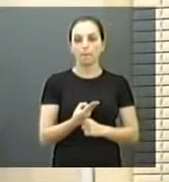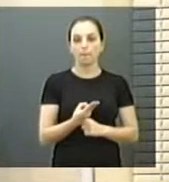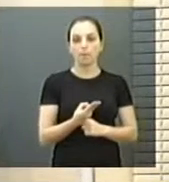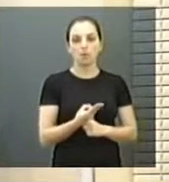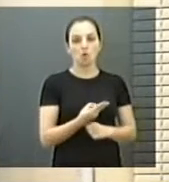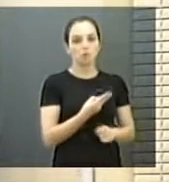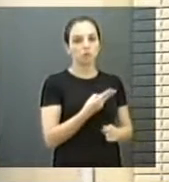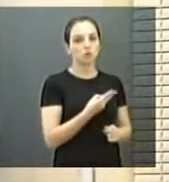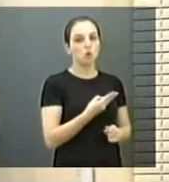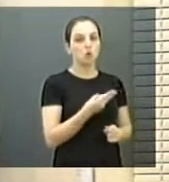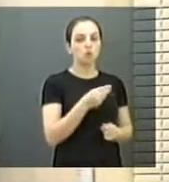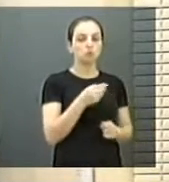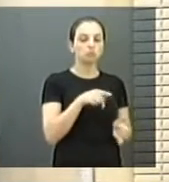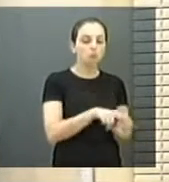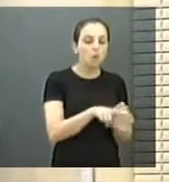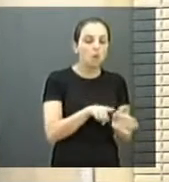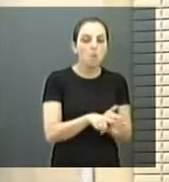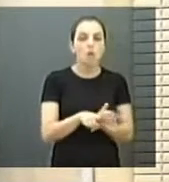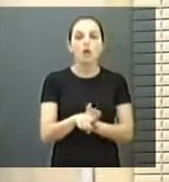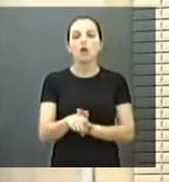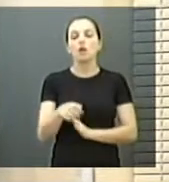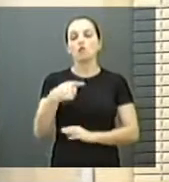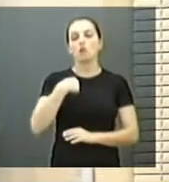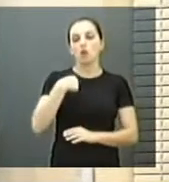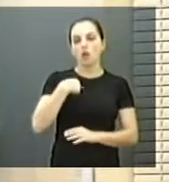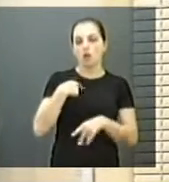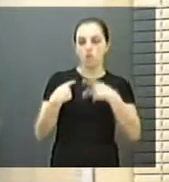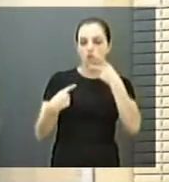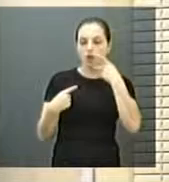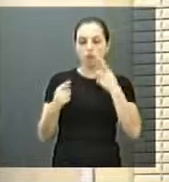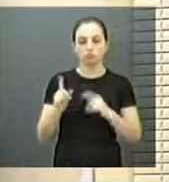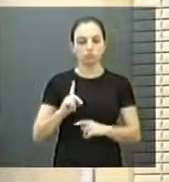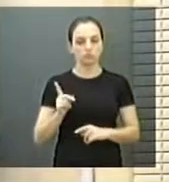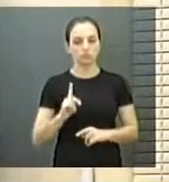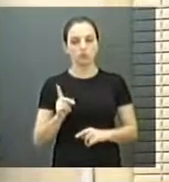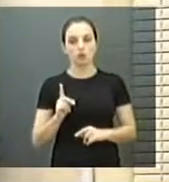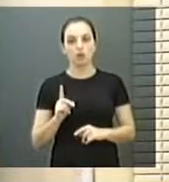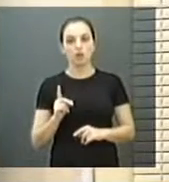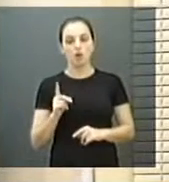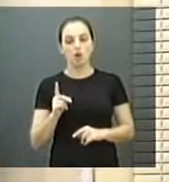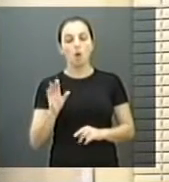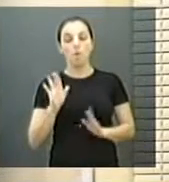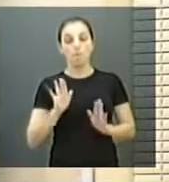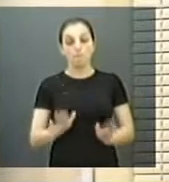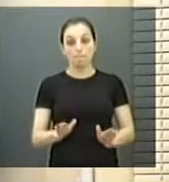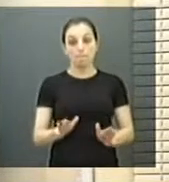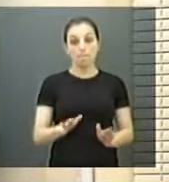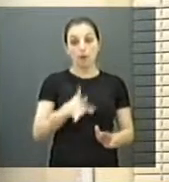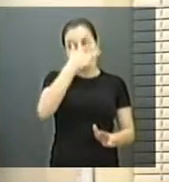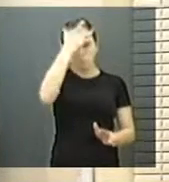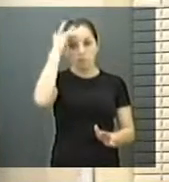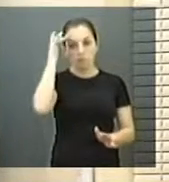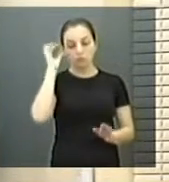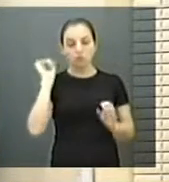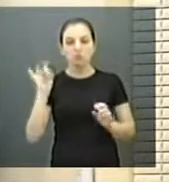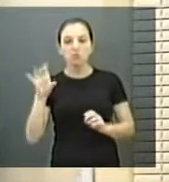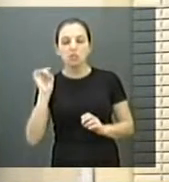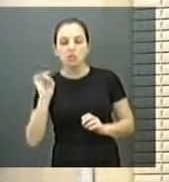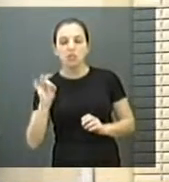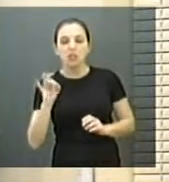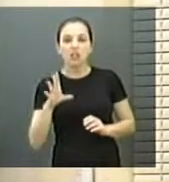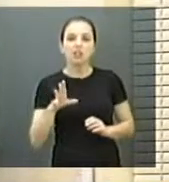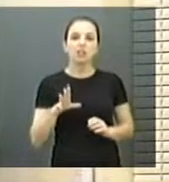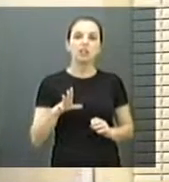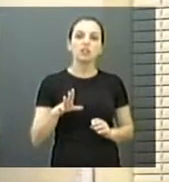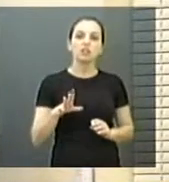direcionada à licitação, não foi eu que falei, mas sim um perito contratado, um especialista para isso. Então não venha